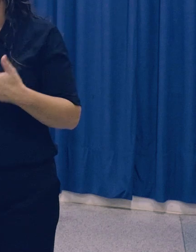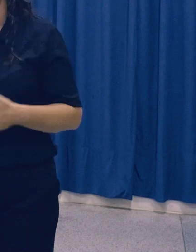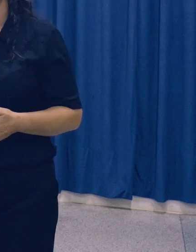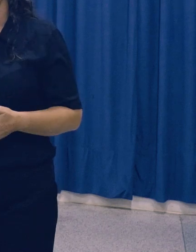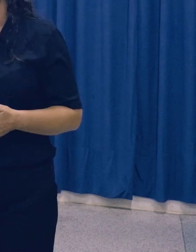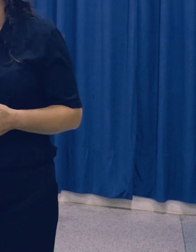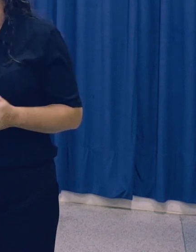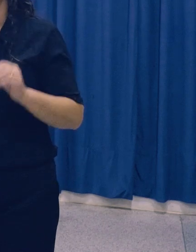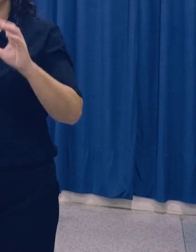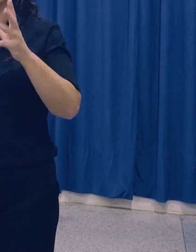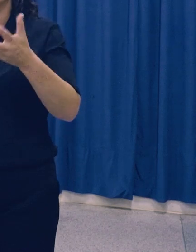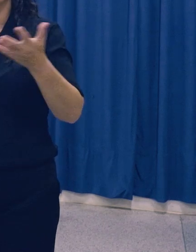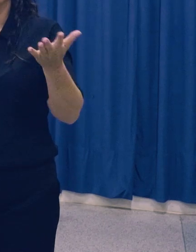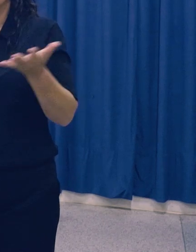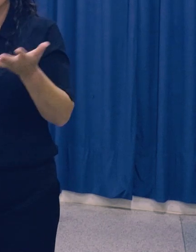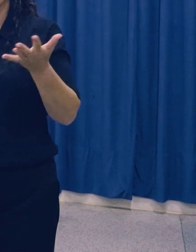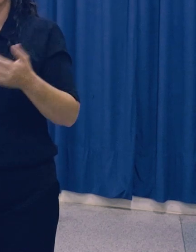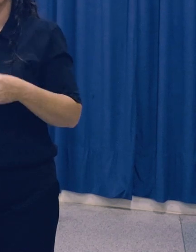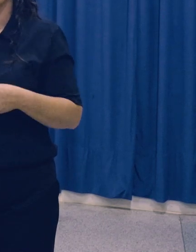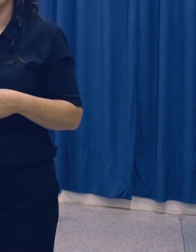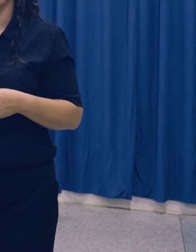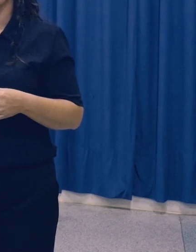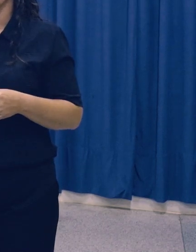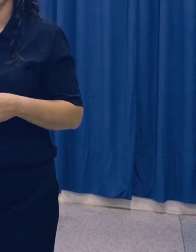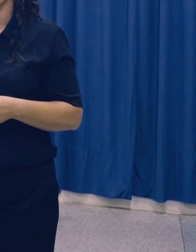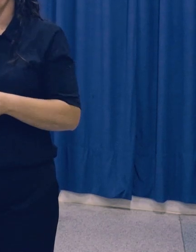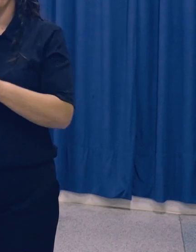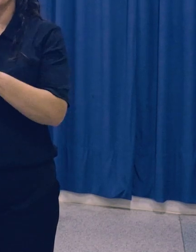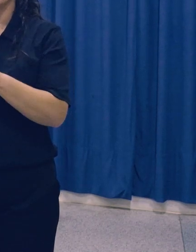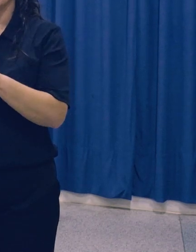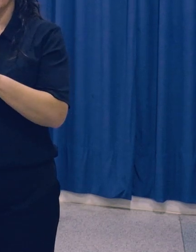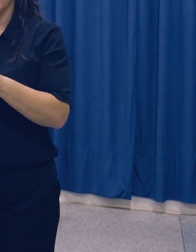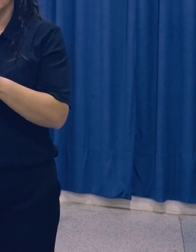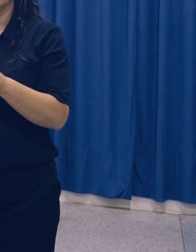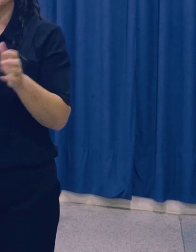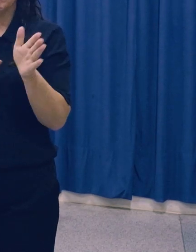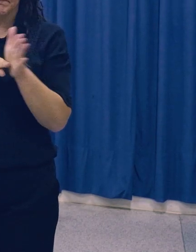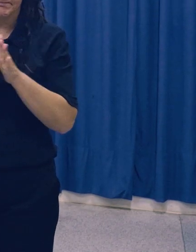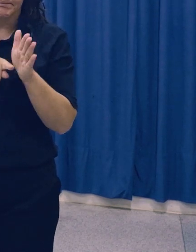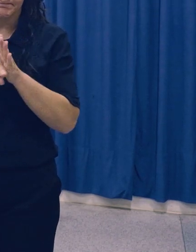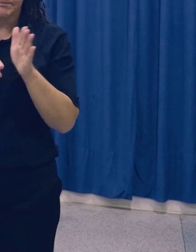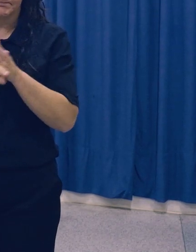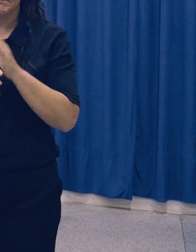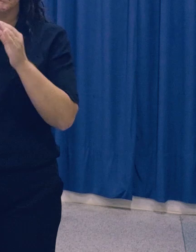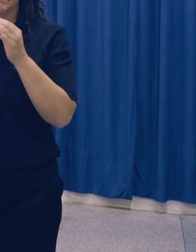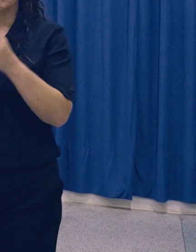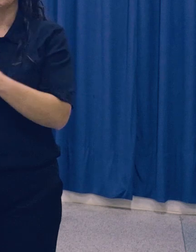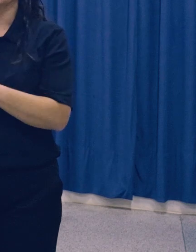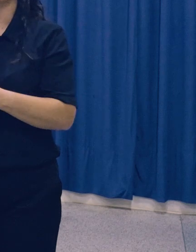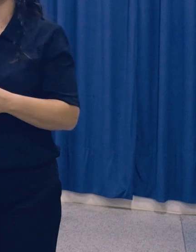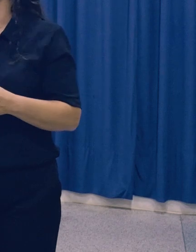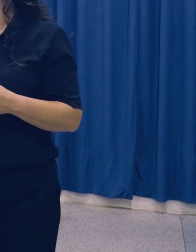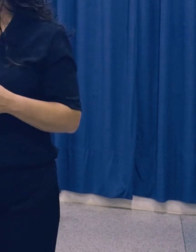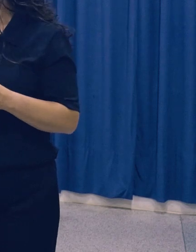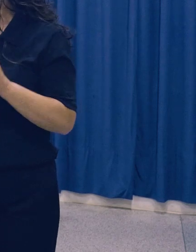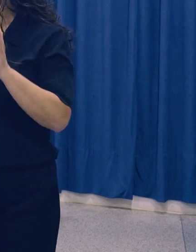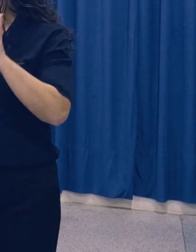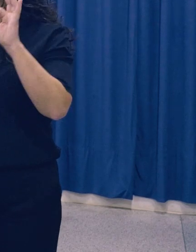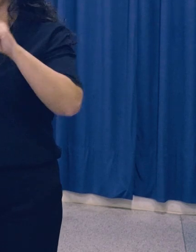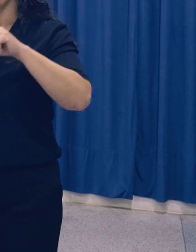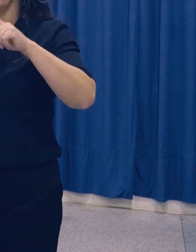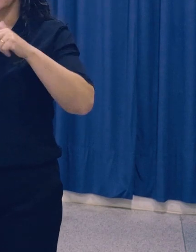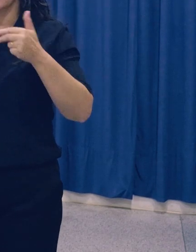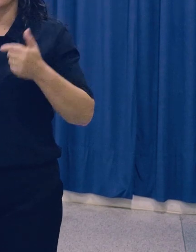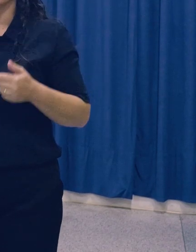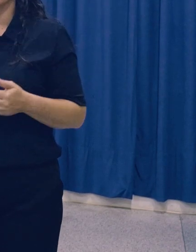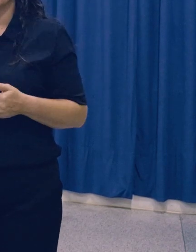todos. Foram 2 anos de pesquisa para gerar esse book, para fazer esse mapa,